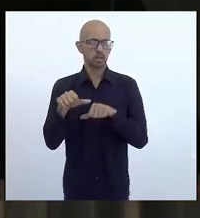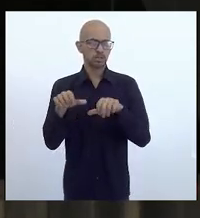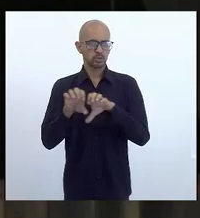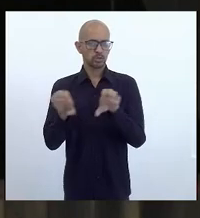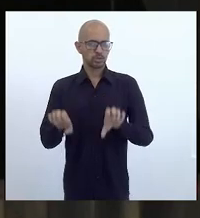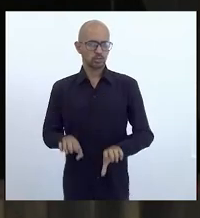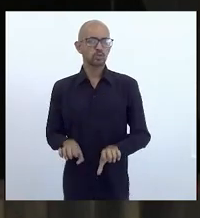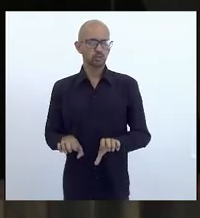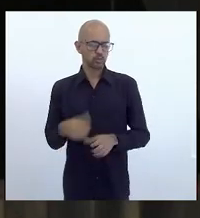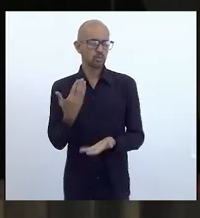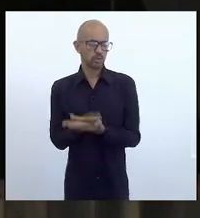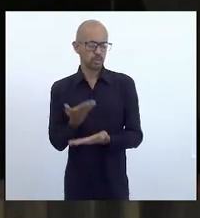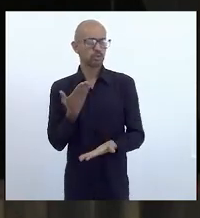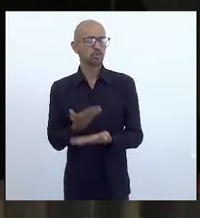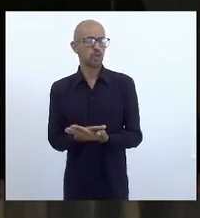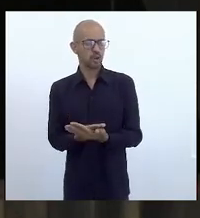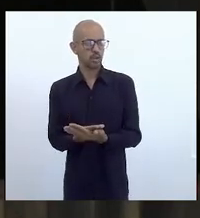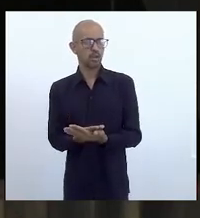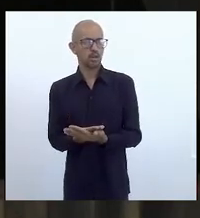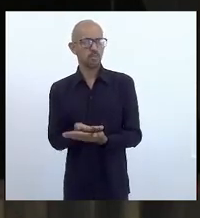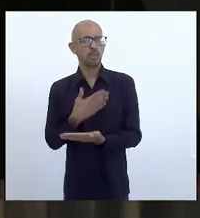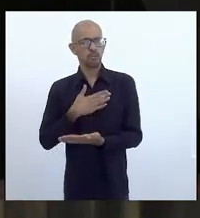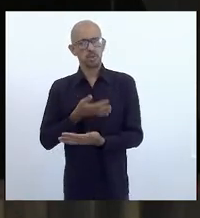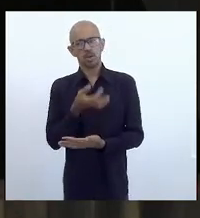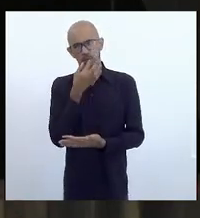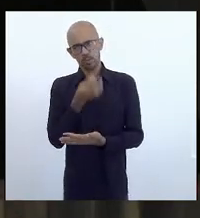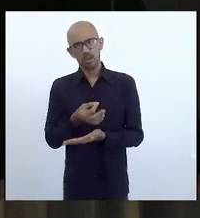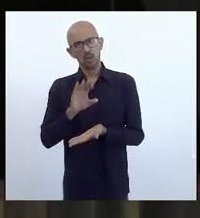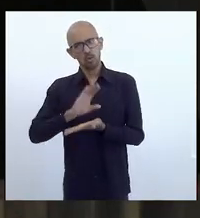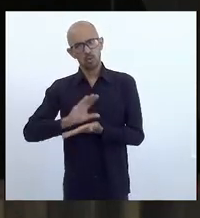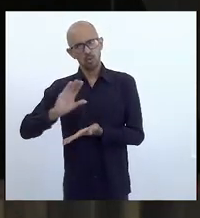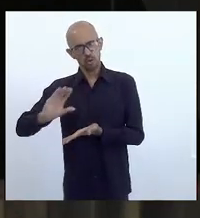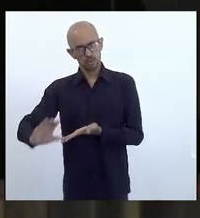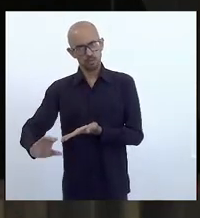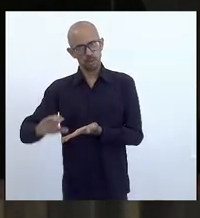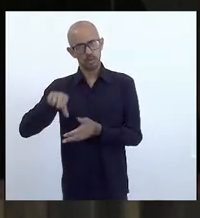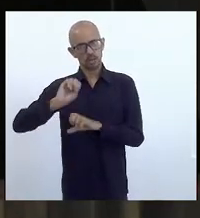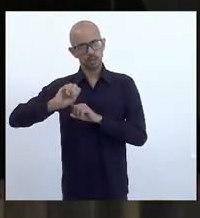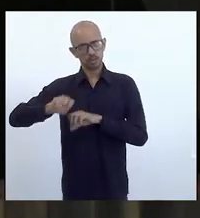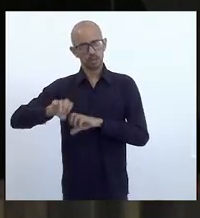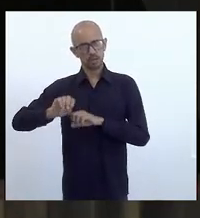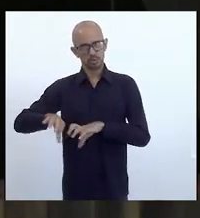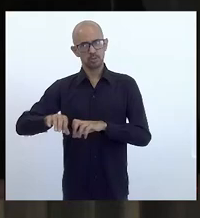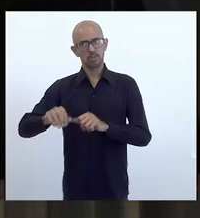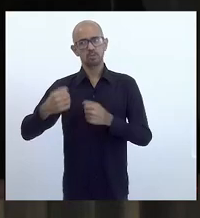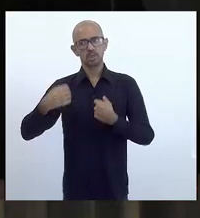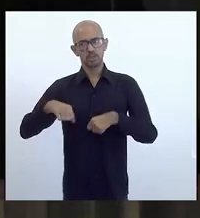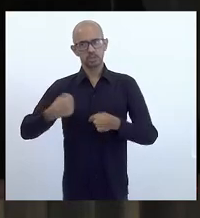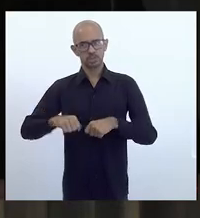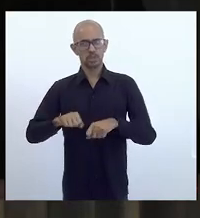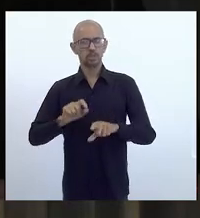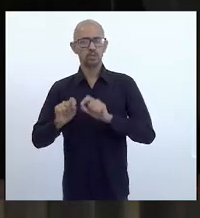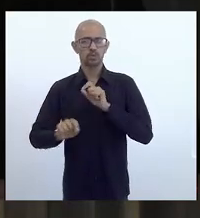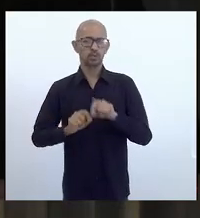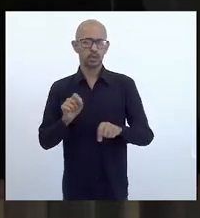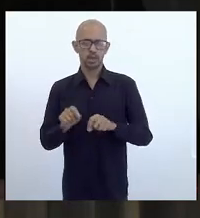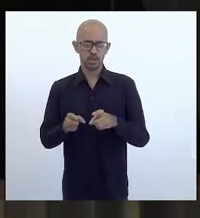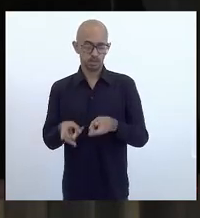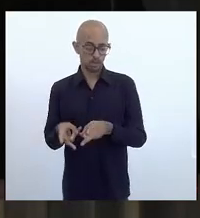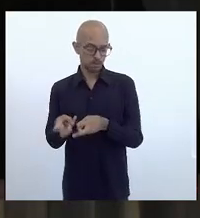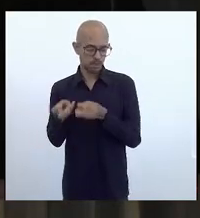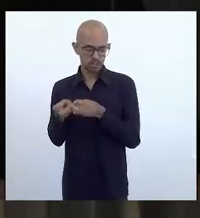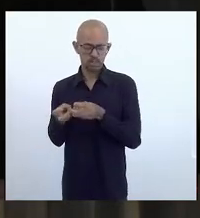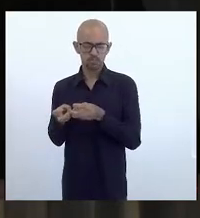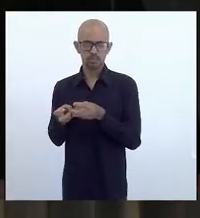infraestrutura das escolas. Então, me parece que o orçamento da educação tem que ter não só o olhar